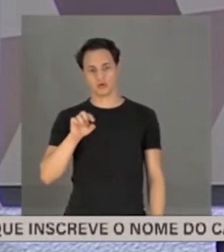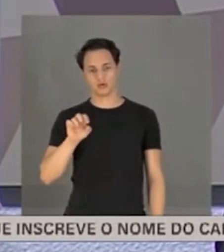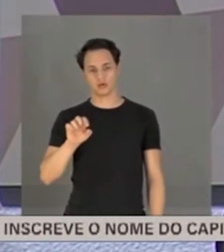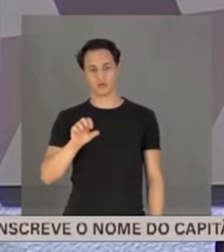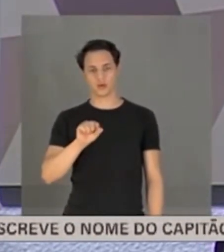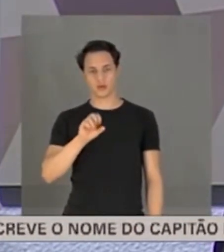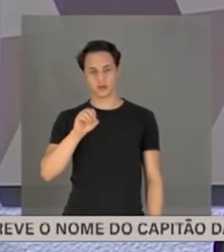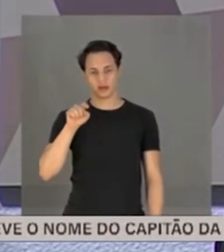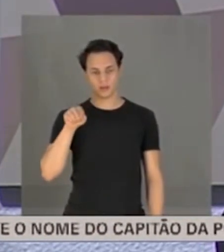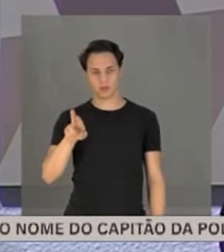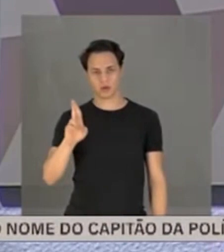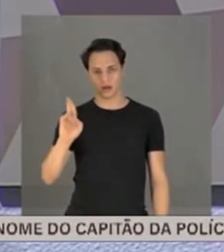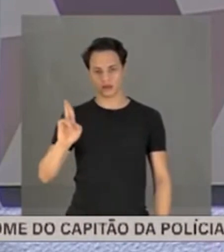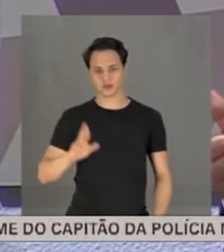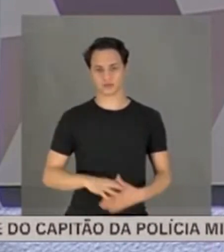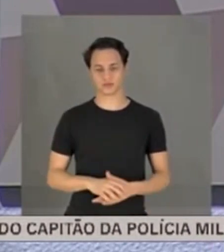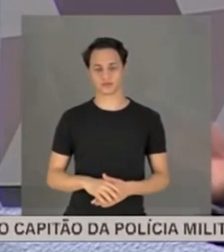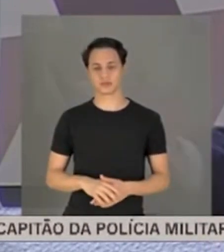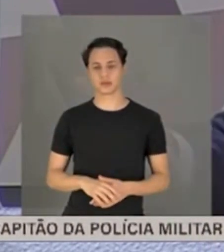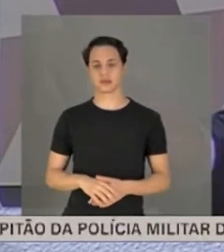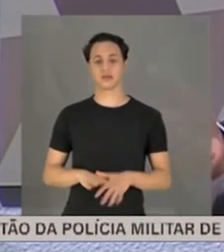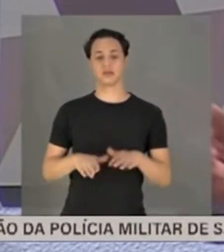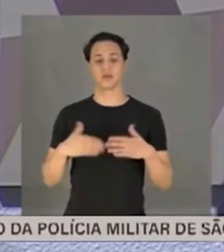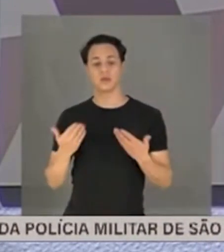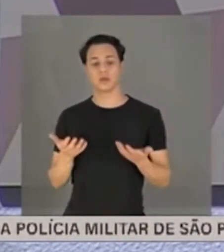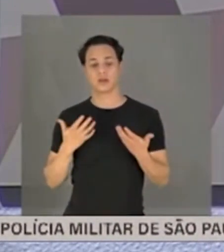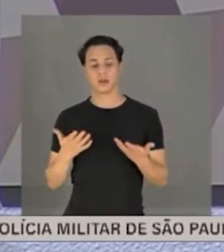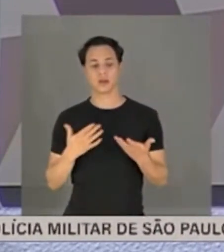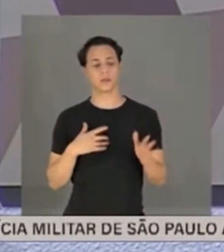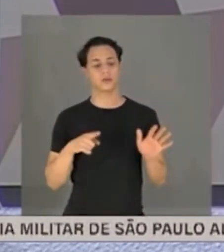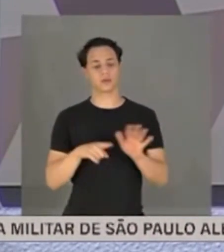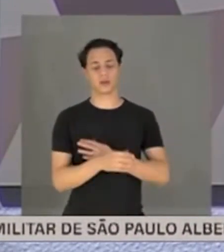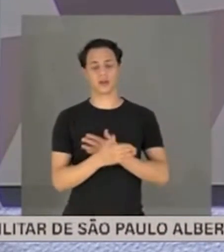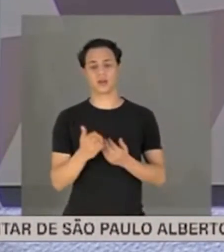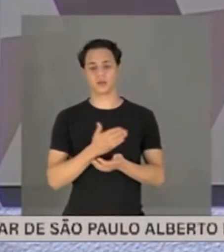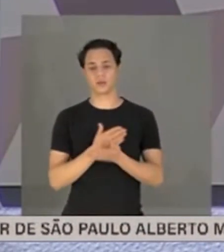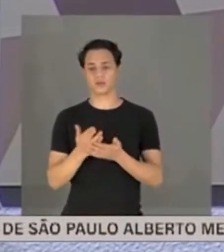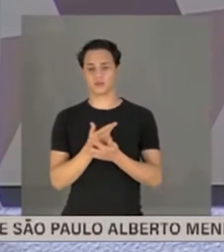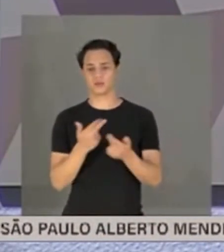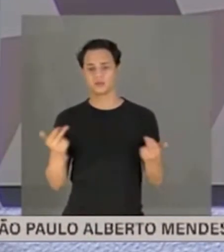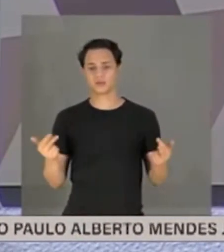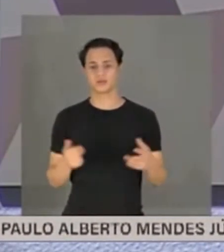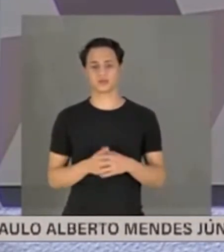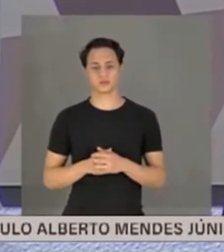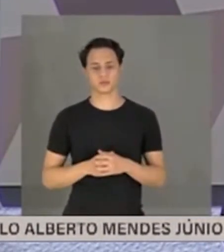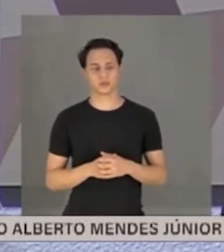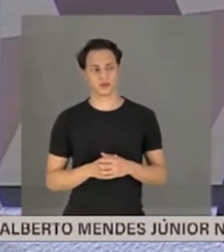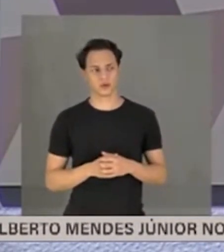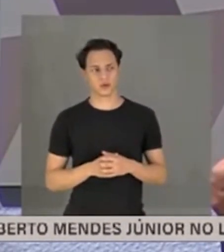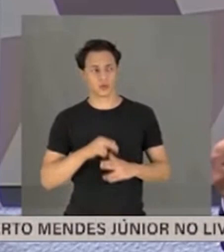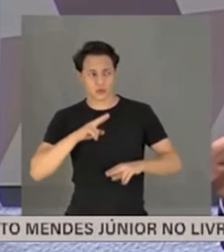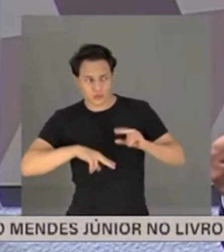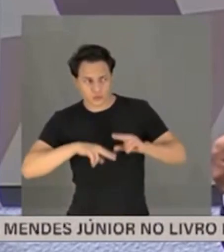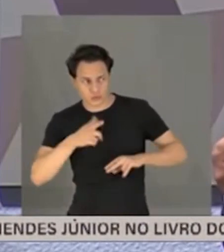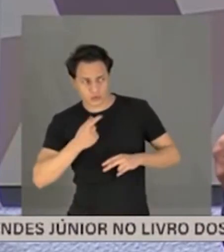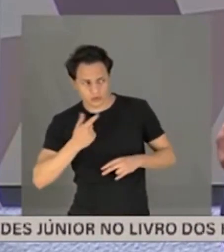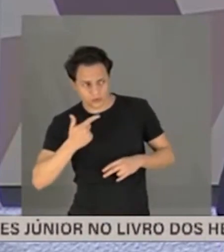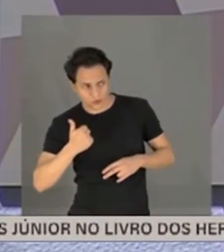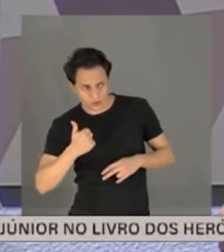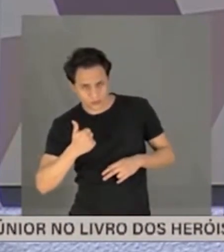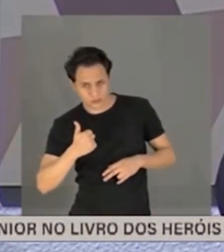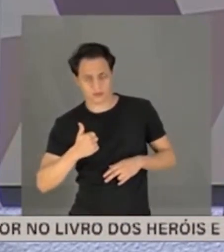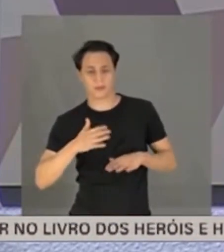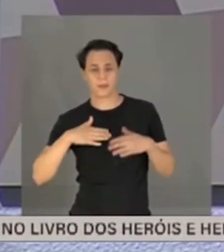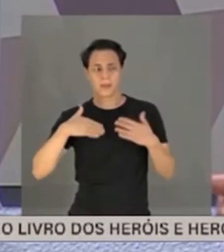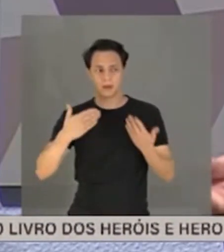de 2021. Em função disso, eu queria fazer também algumas perguntas. Junho de 2021,